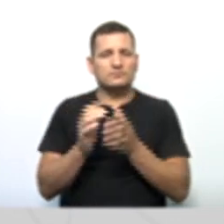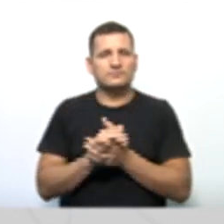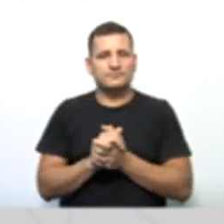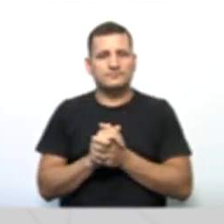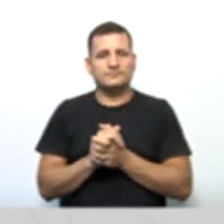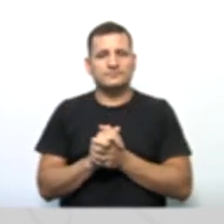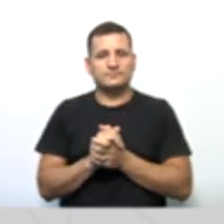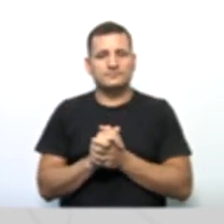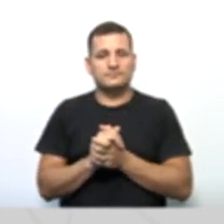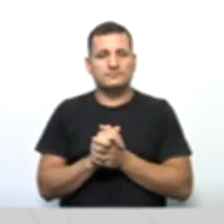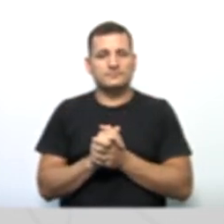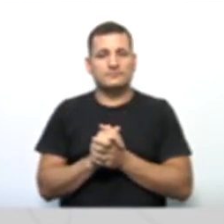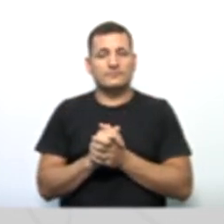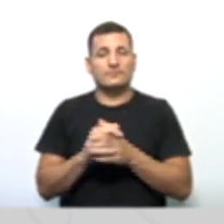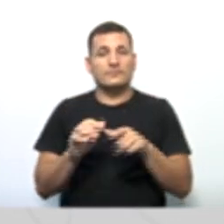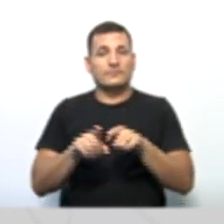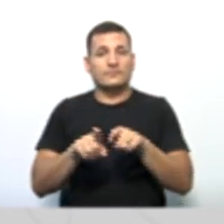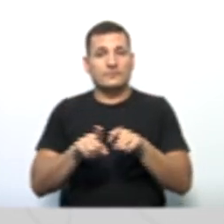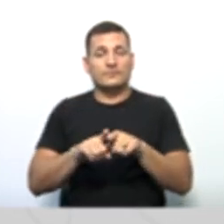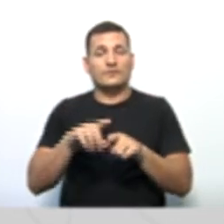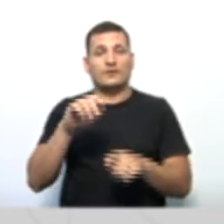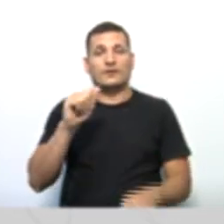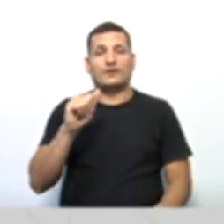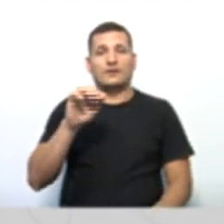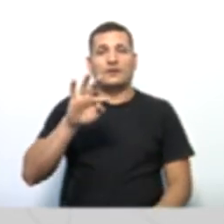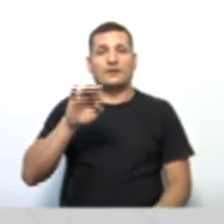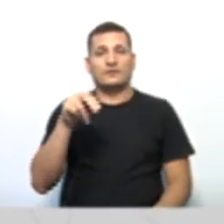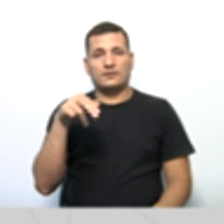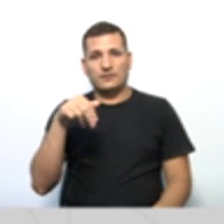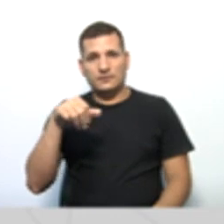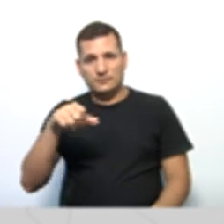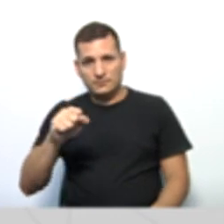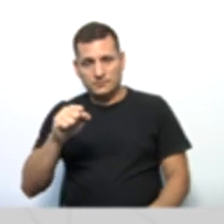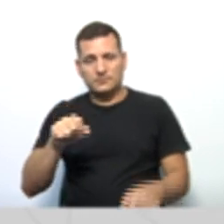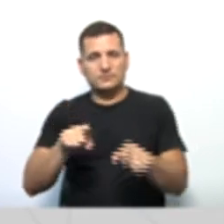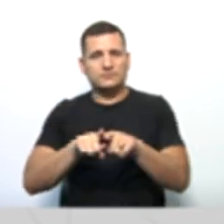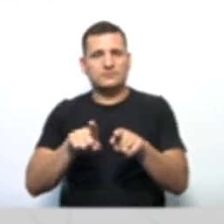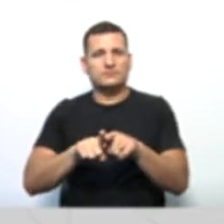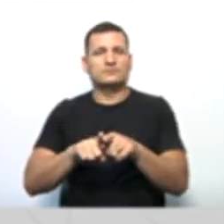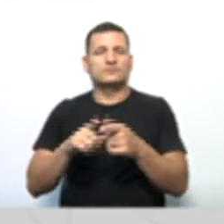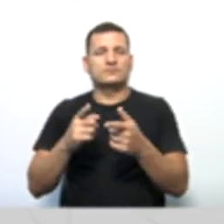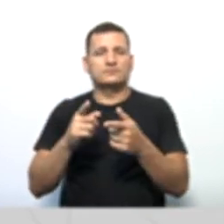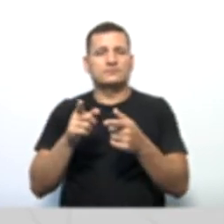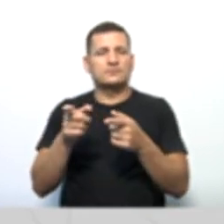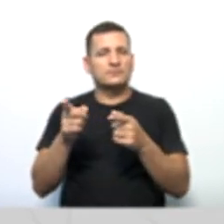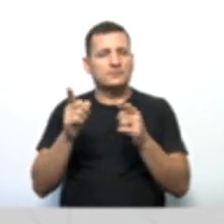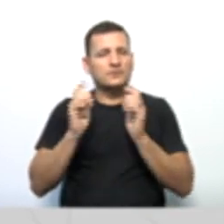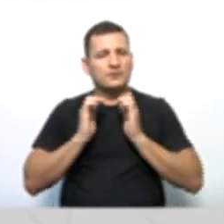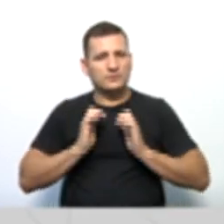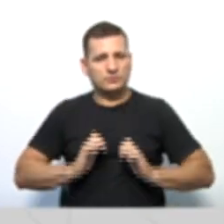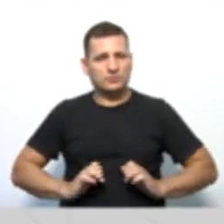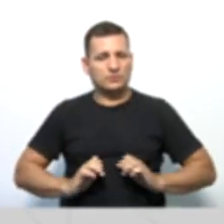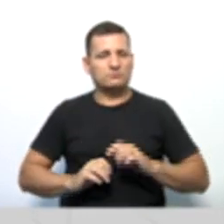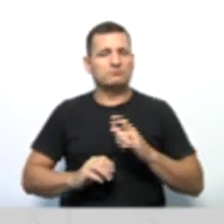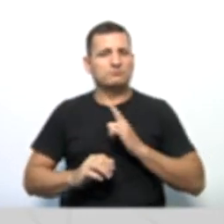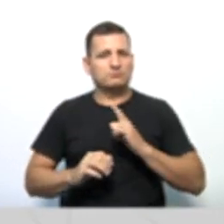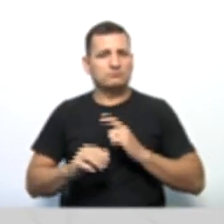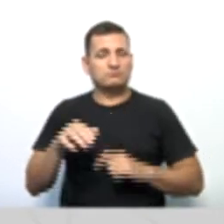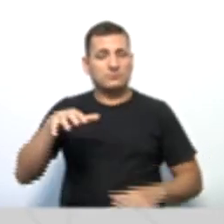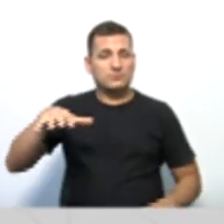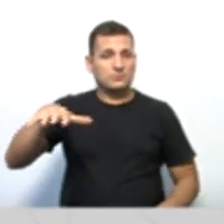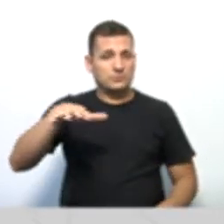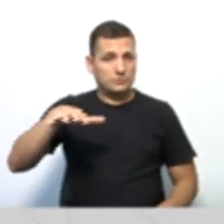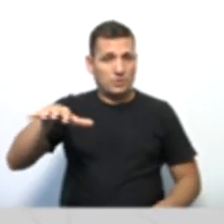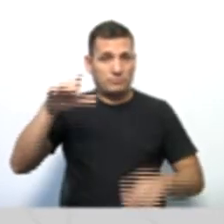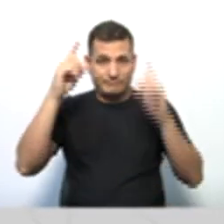Centralização em Atenas, espalhando-se pelo Ocidente com a expansão alexandrina. Então era uma ética bastante presente naquela região